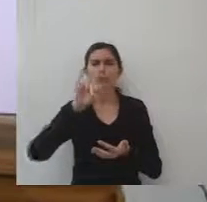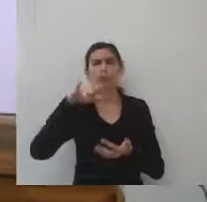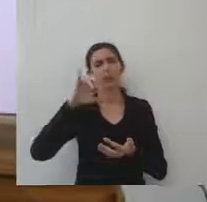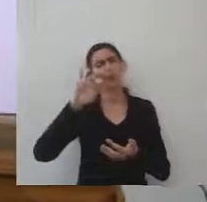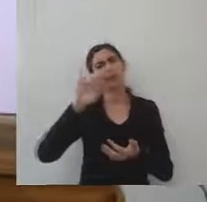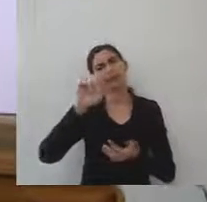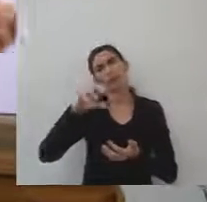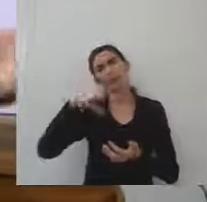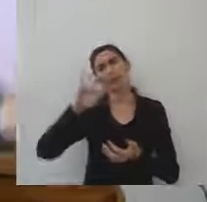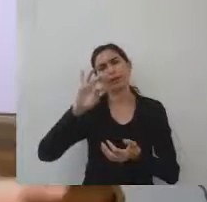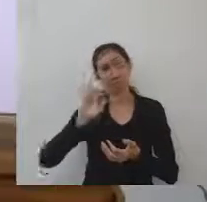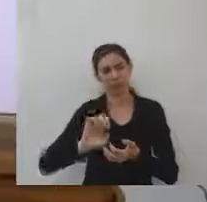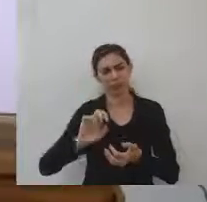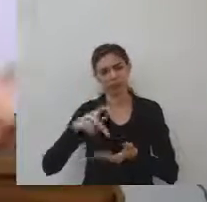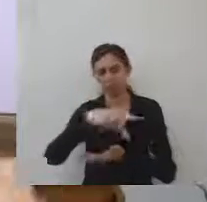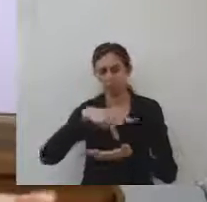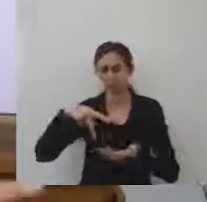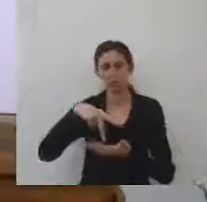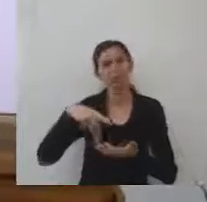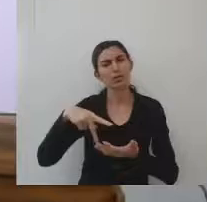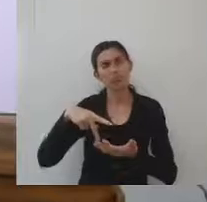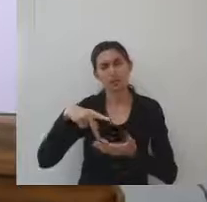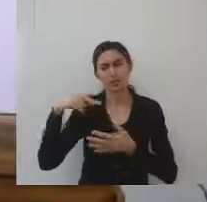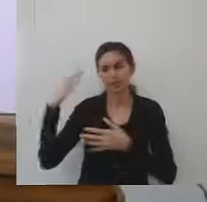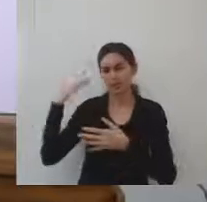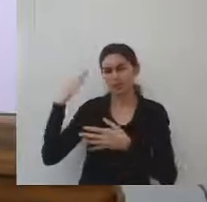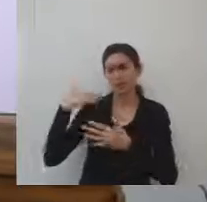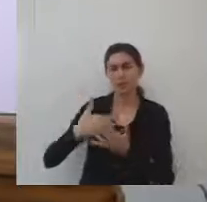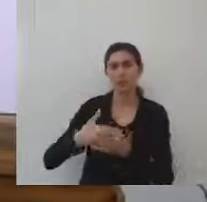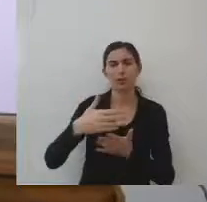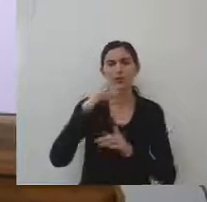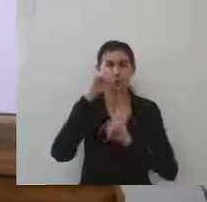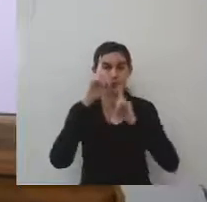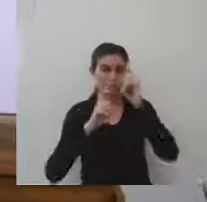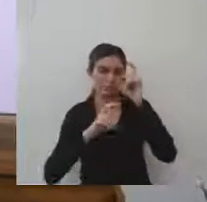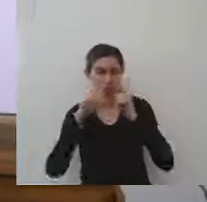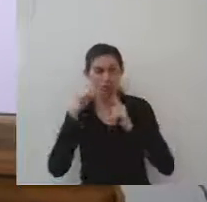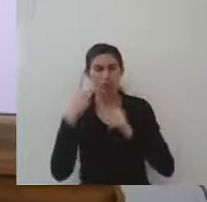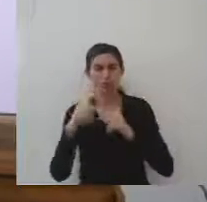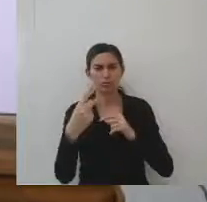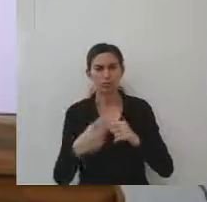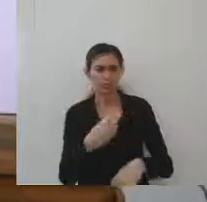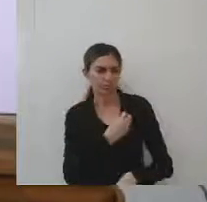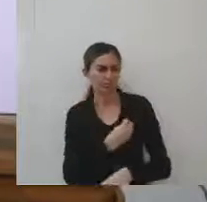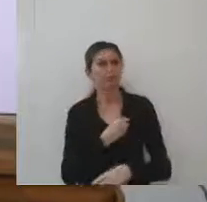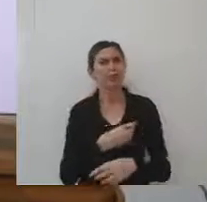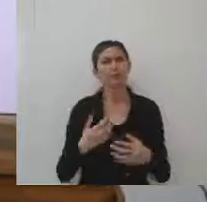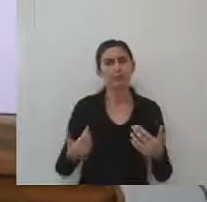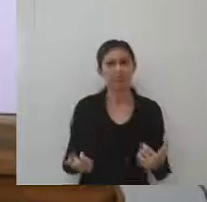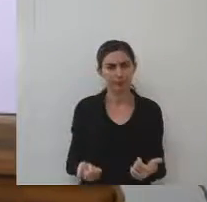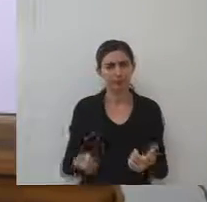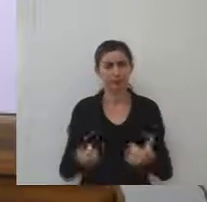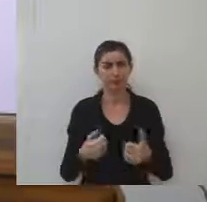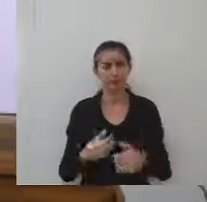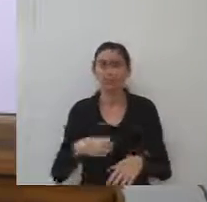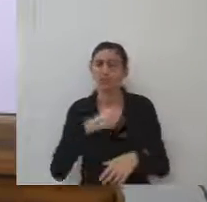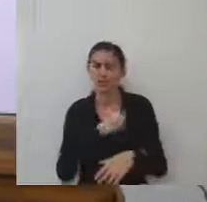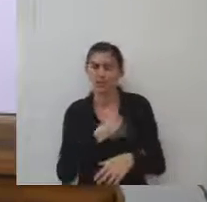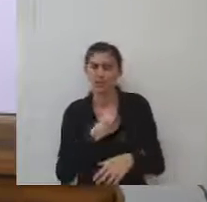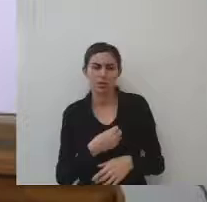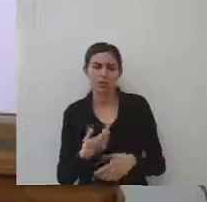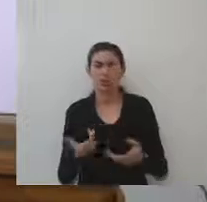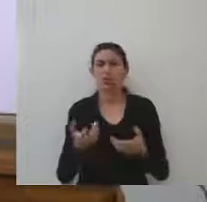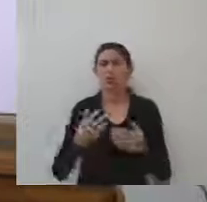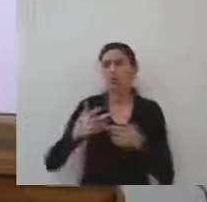a gente pode dizer que a dança dele nos primatas era a partir dos gestos deles de sobrevivência.